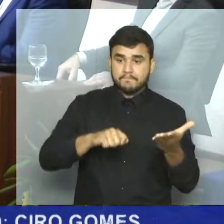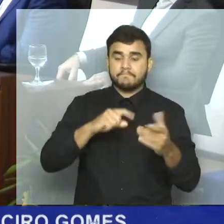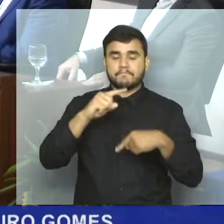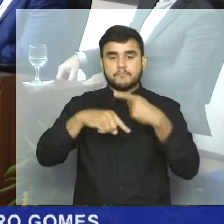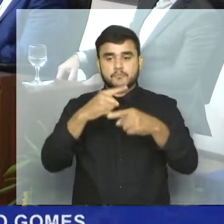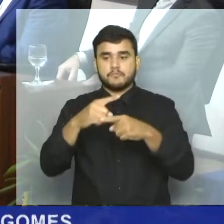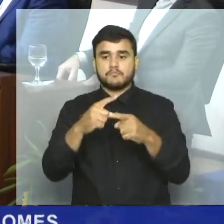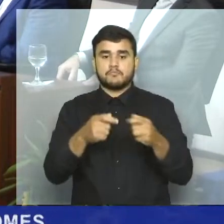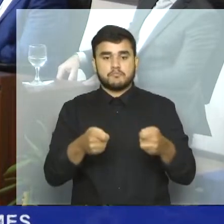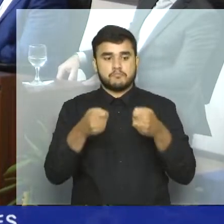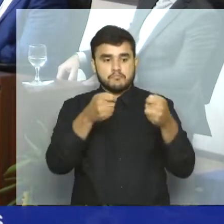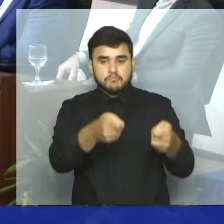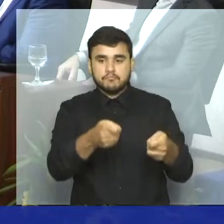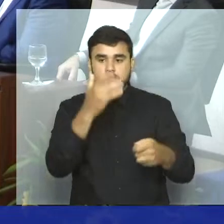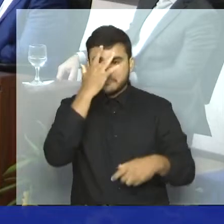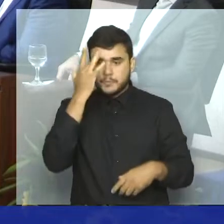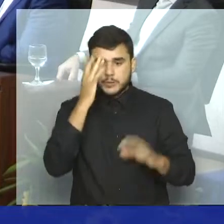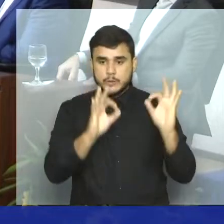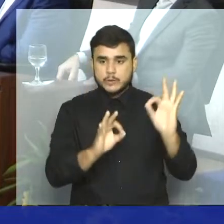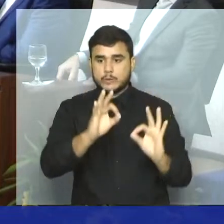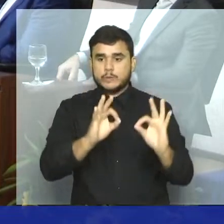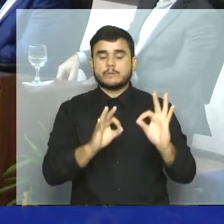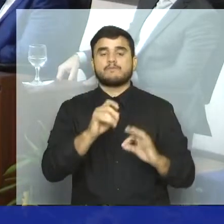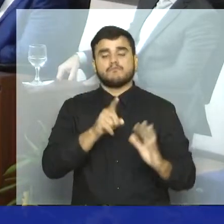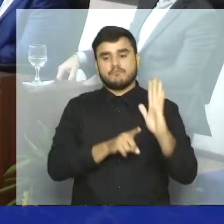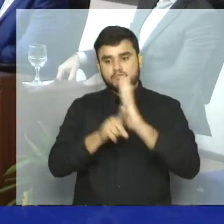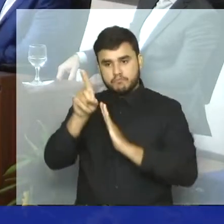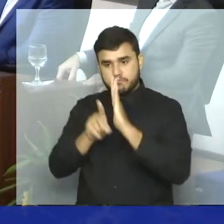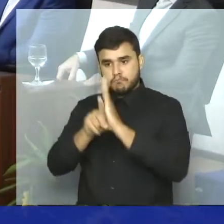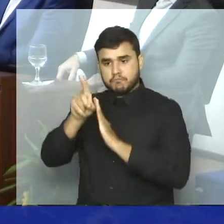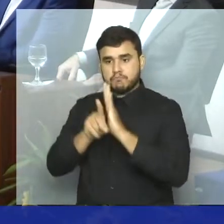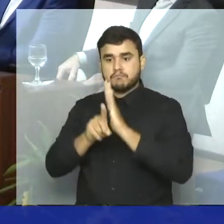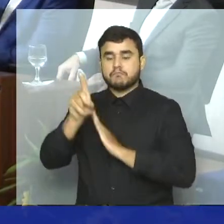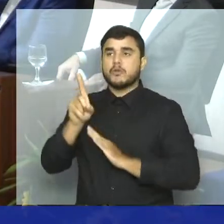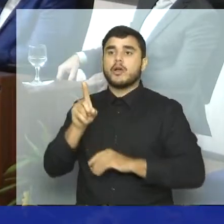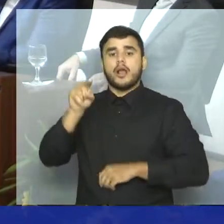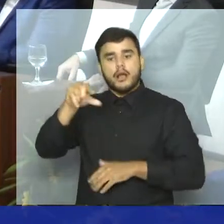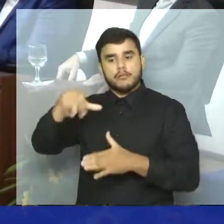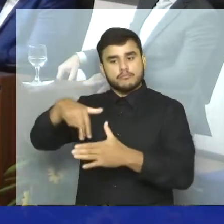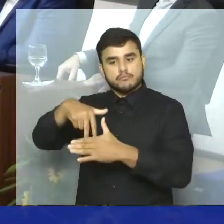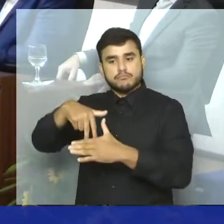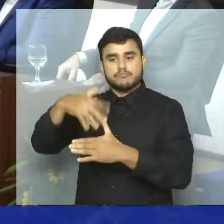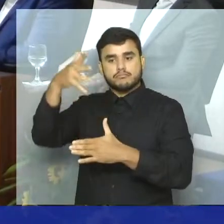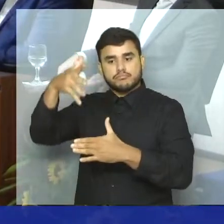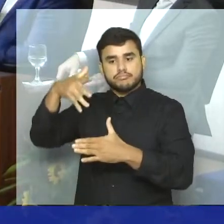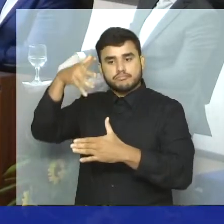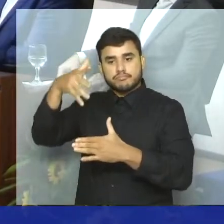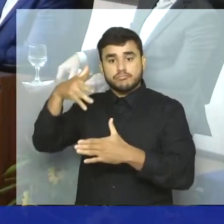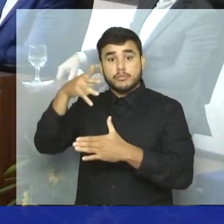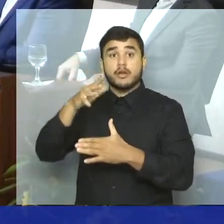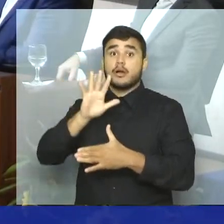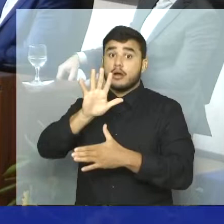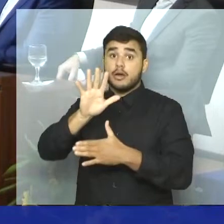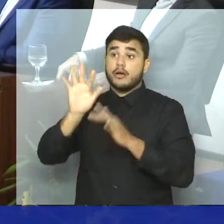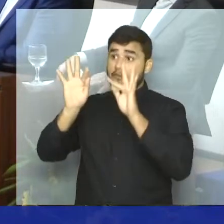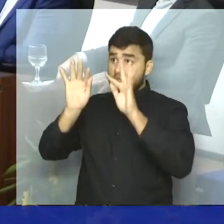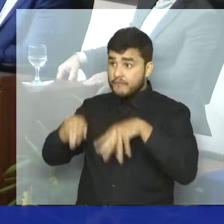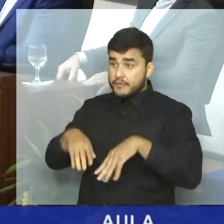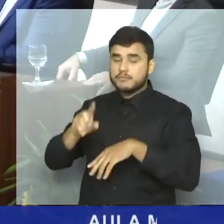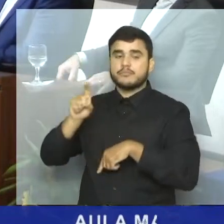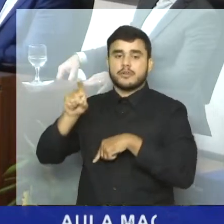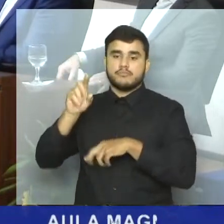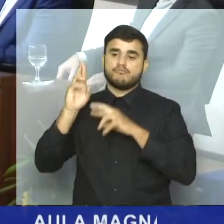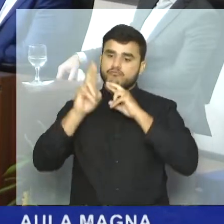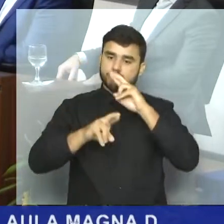no cerimonial. Então, já fica aí, quem que desejar fazer pergunta para o Ciro ao final da palestra, então faça sua pergunta, entrega